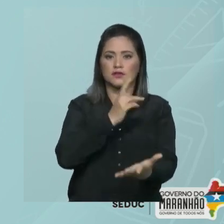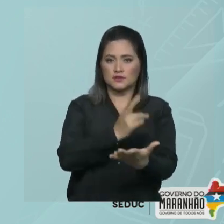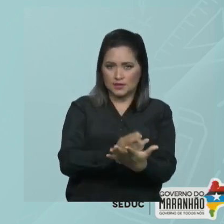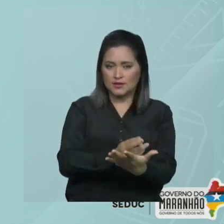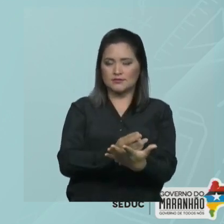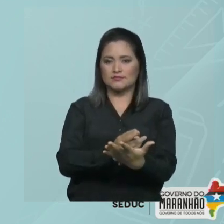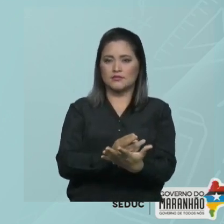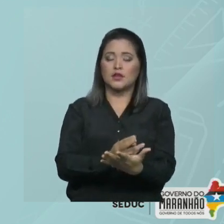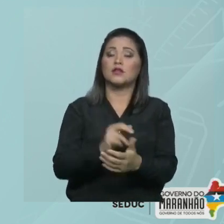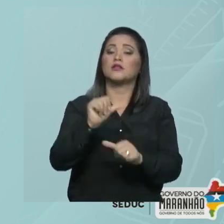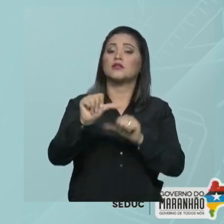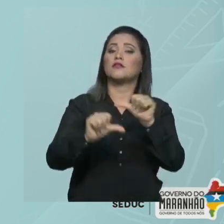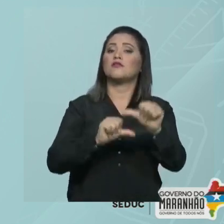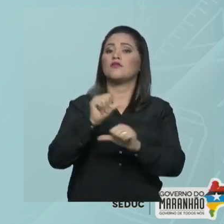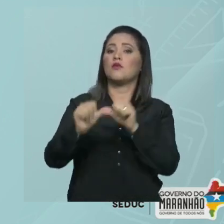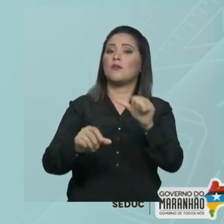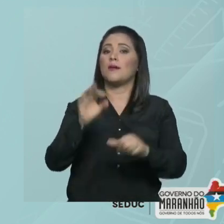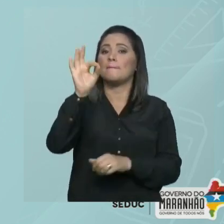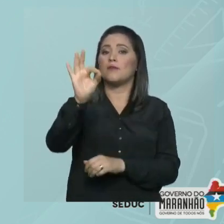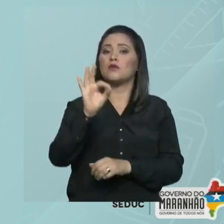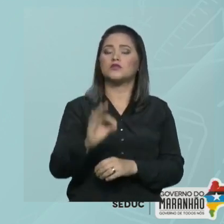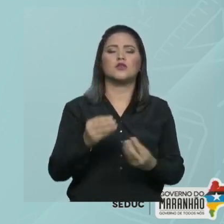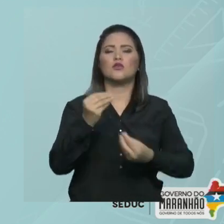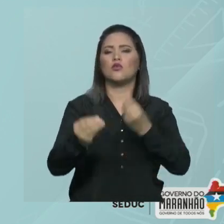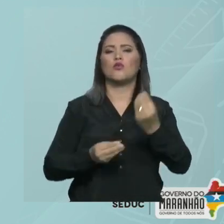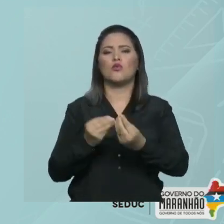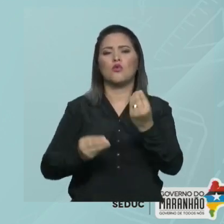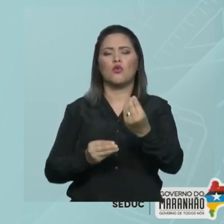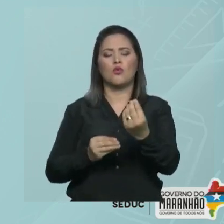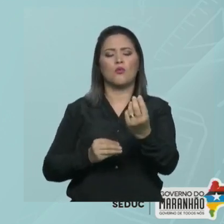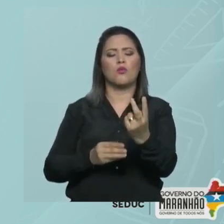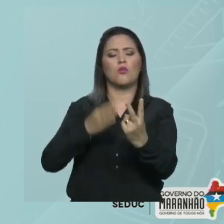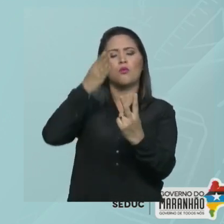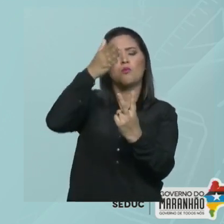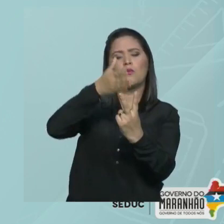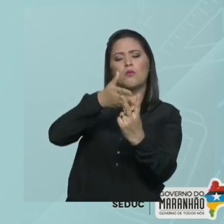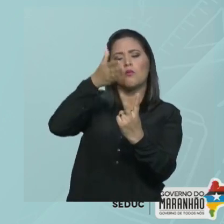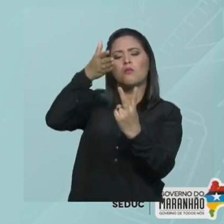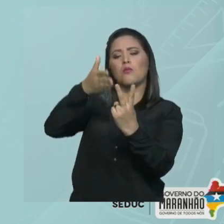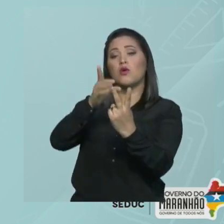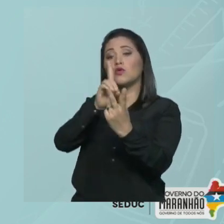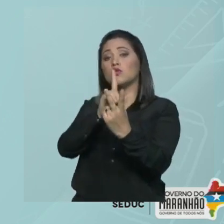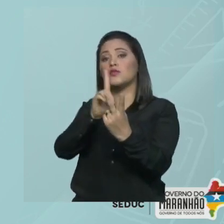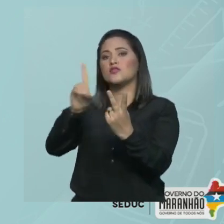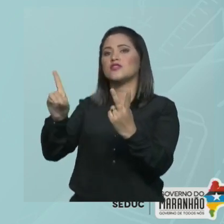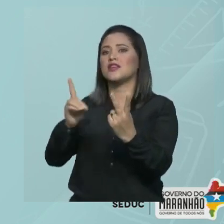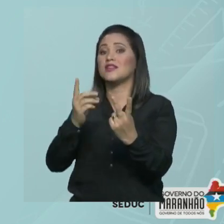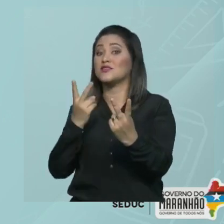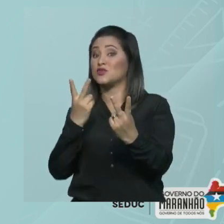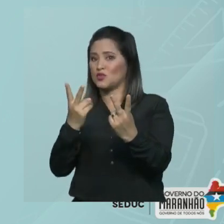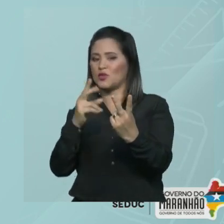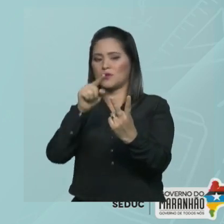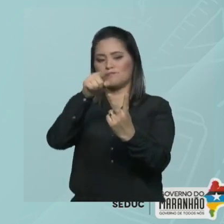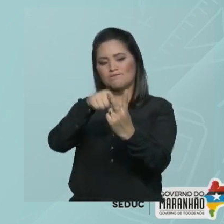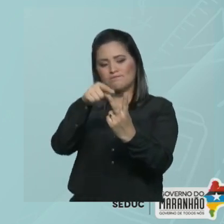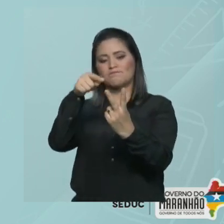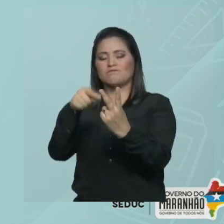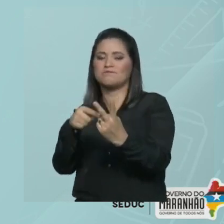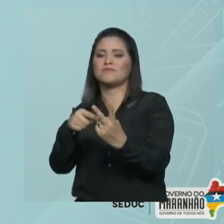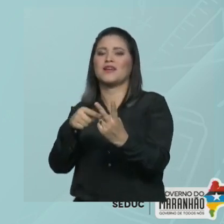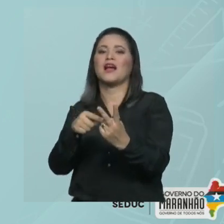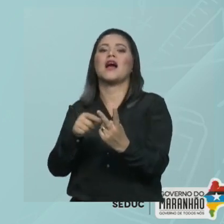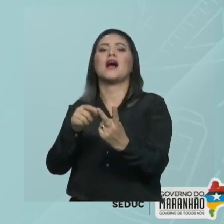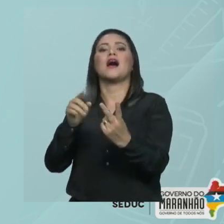casas para a direita e colocando o símbolo de porcentagem, beleza? Tenho certeza que em alguma questão você vai precisar